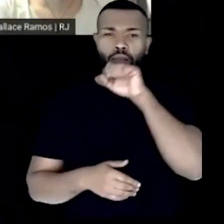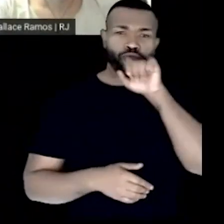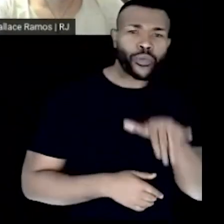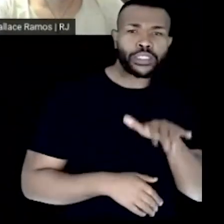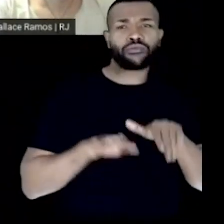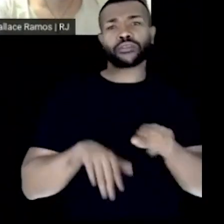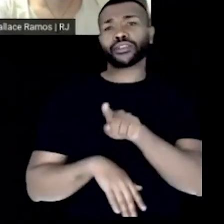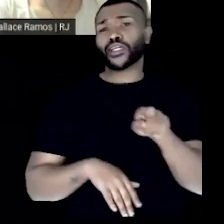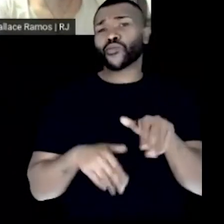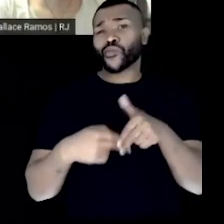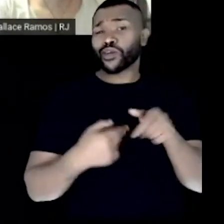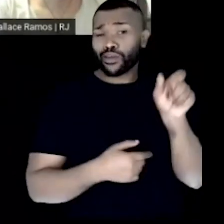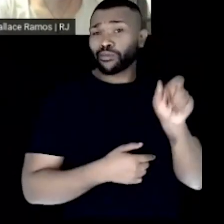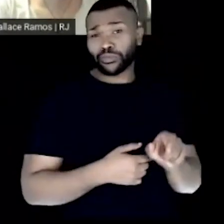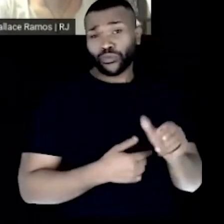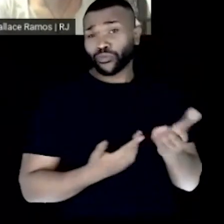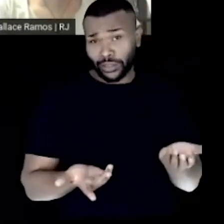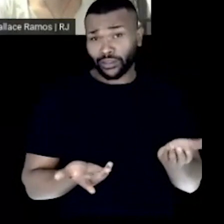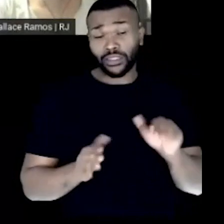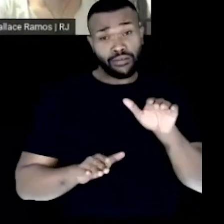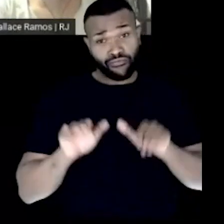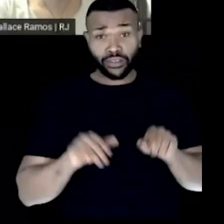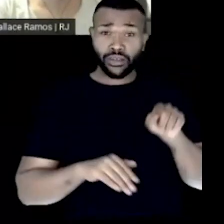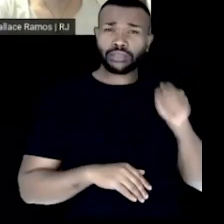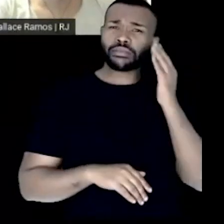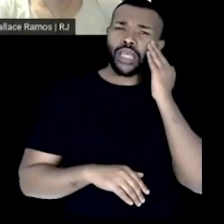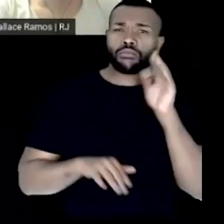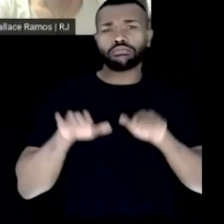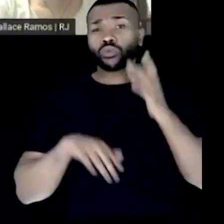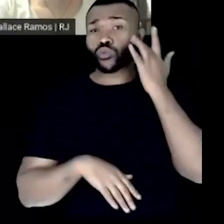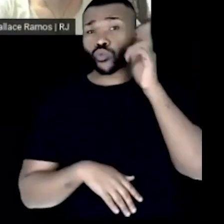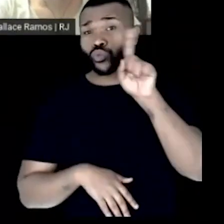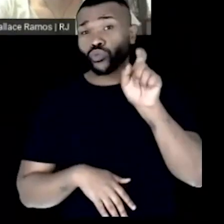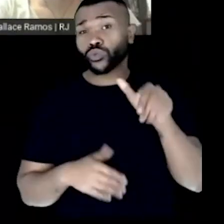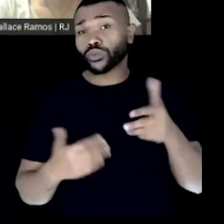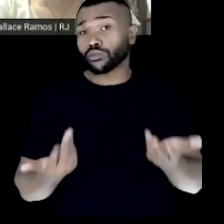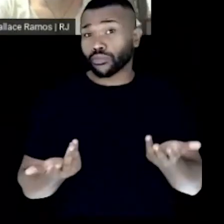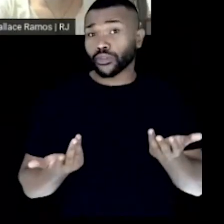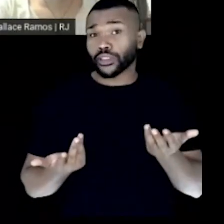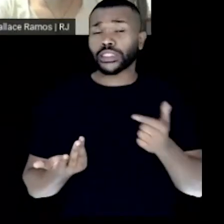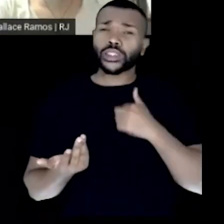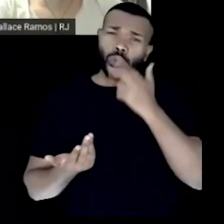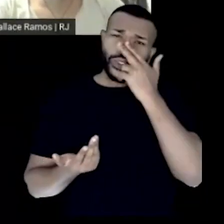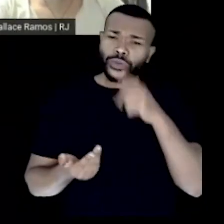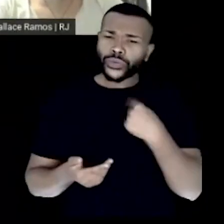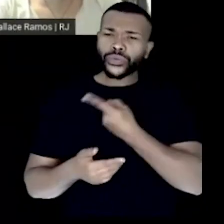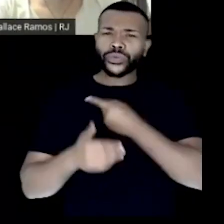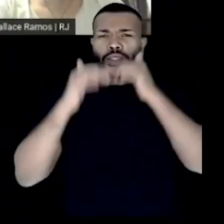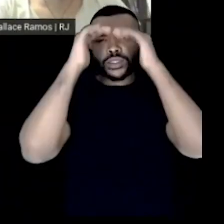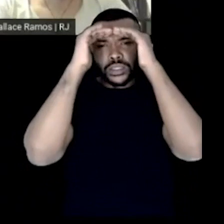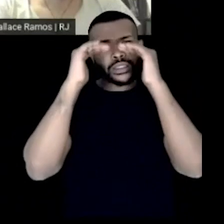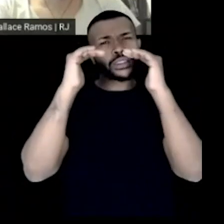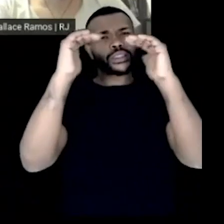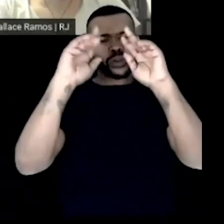eles vomitam refeições, às vezes não, sabe? Eles são pessoas, e às vezes eles sabem, às vezes eles não sabem. Então, eu